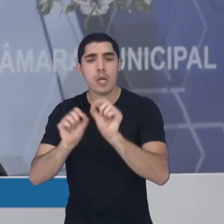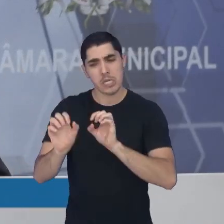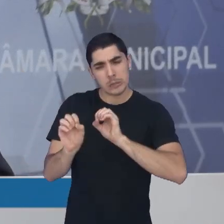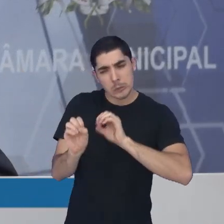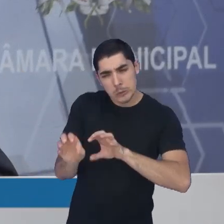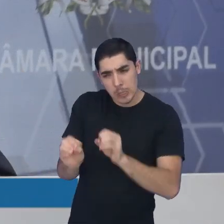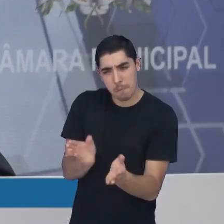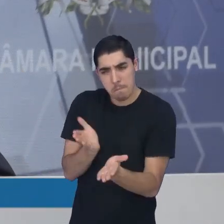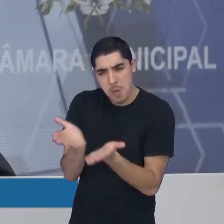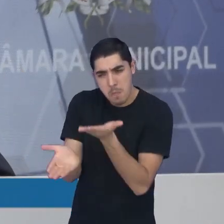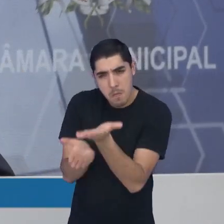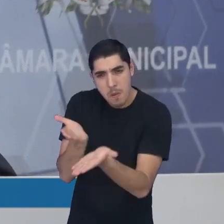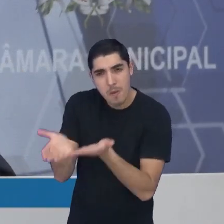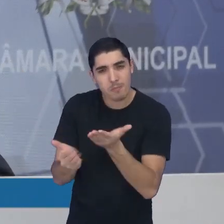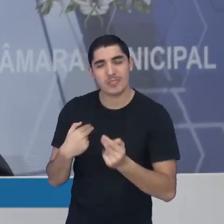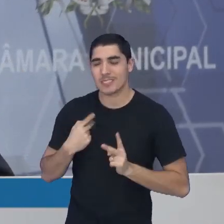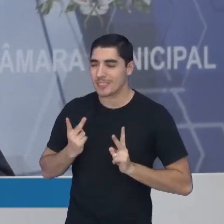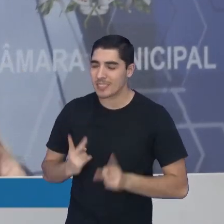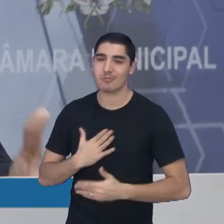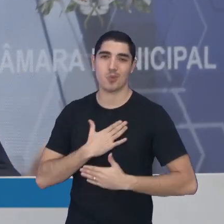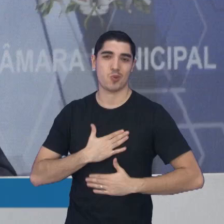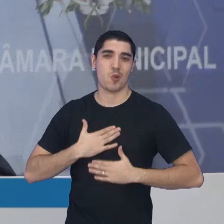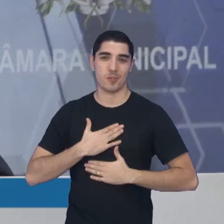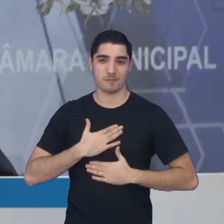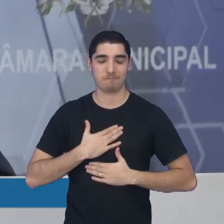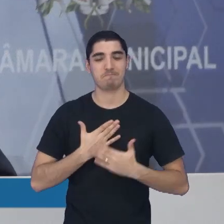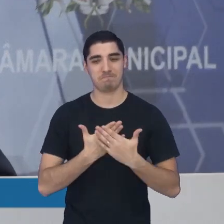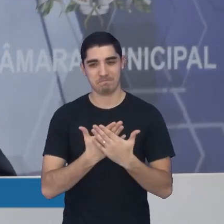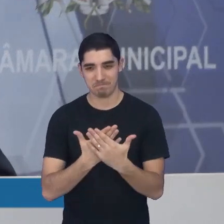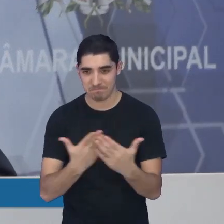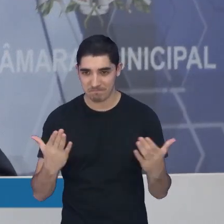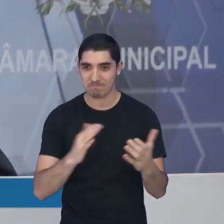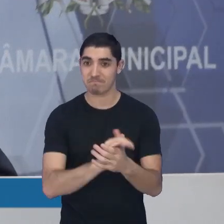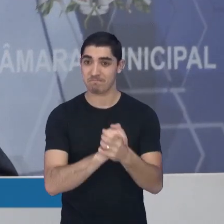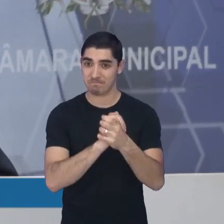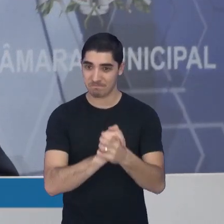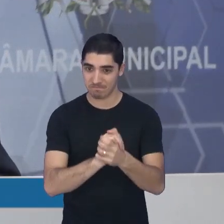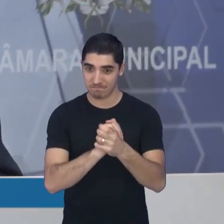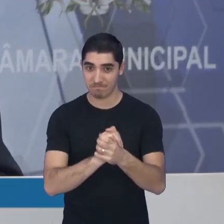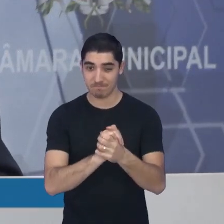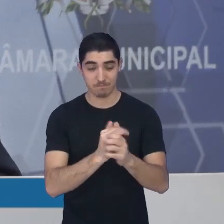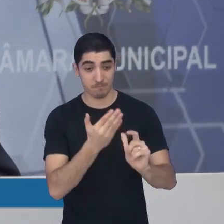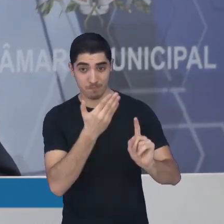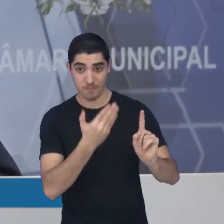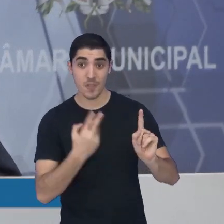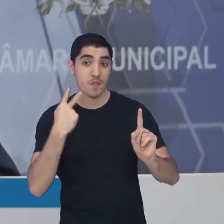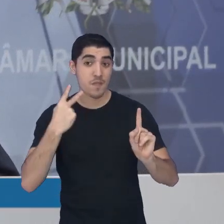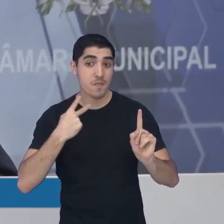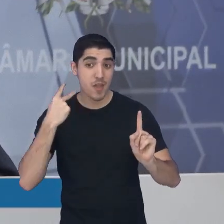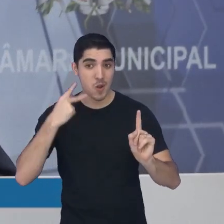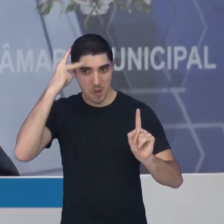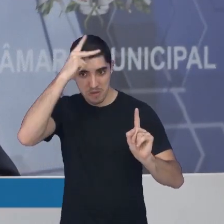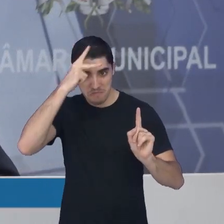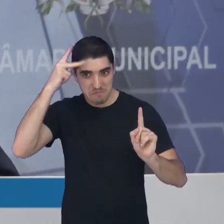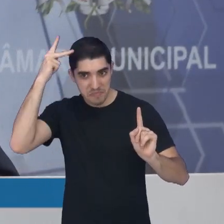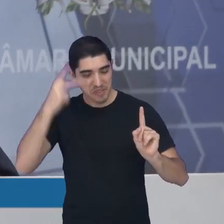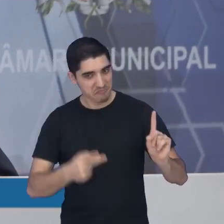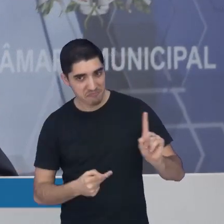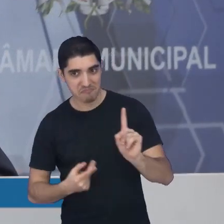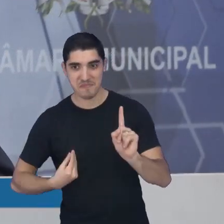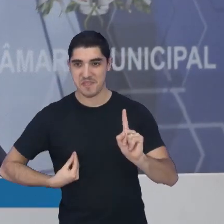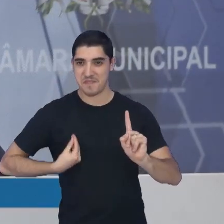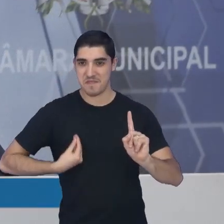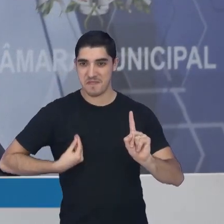ensinar, mora em nós. Saúdo o vereador Petit pela ilustre